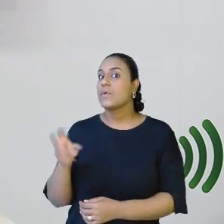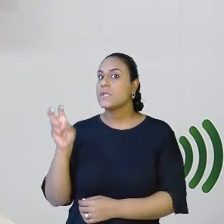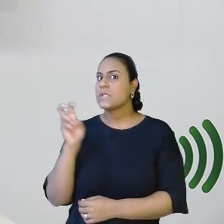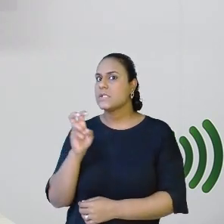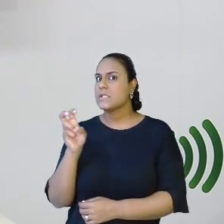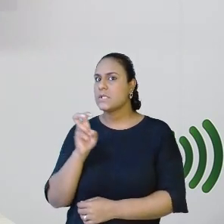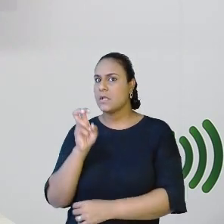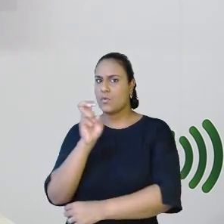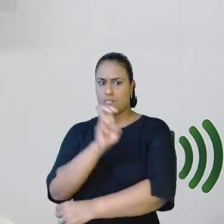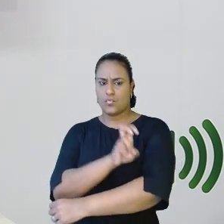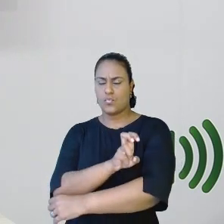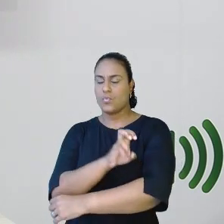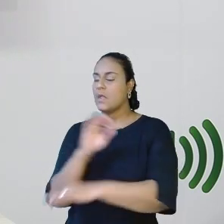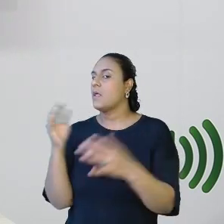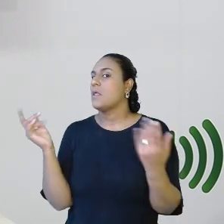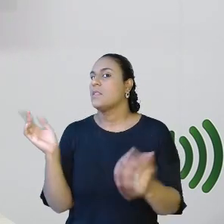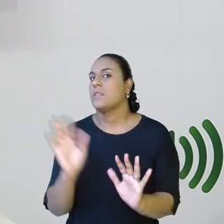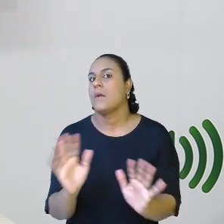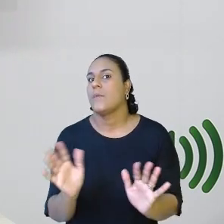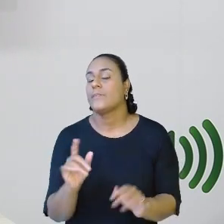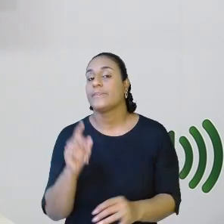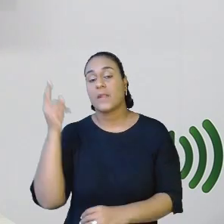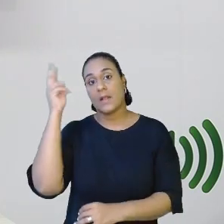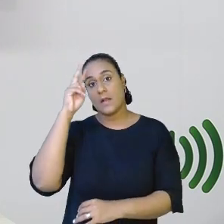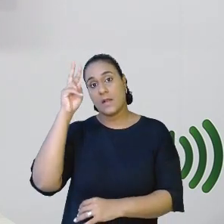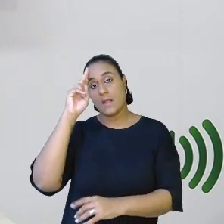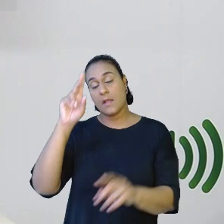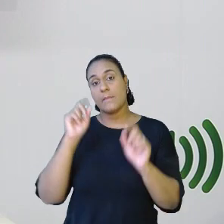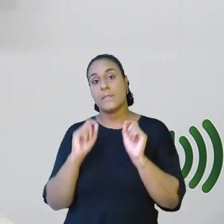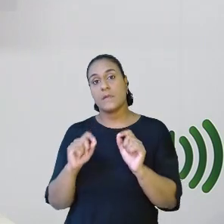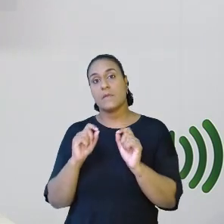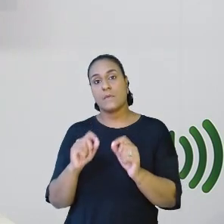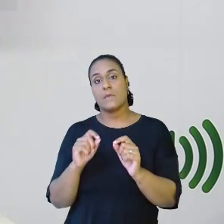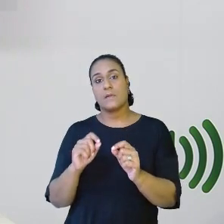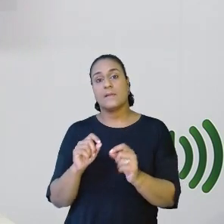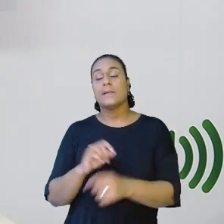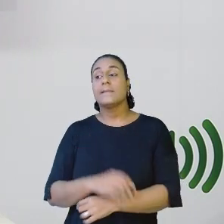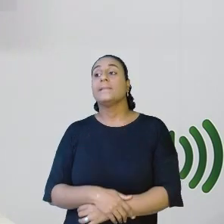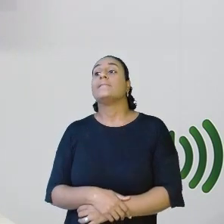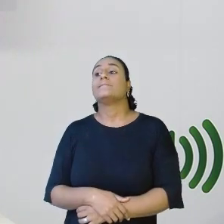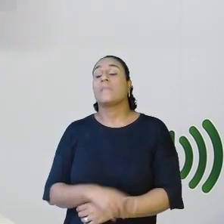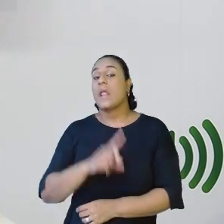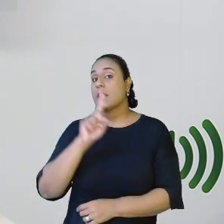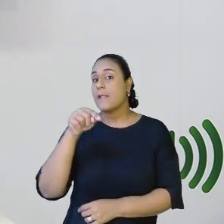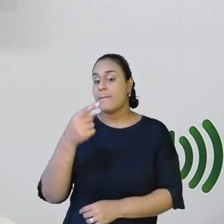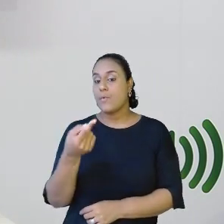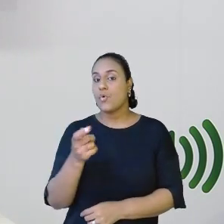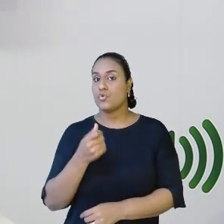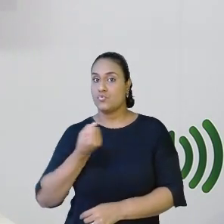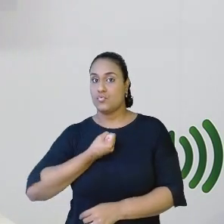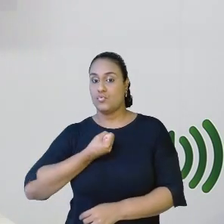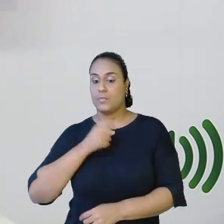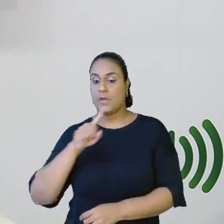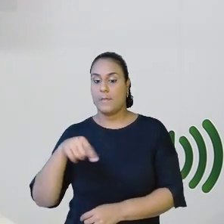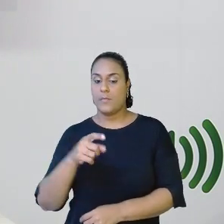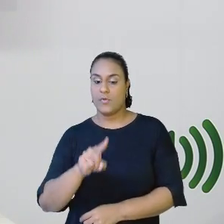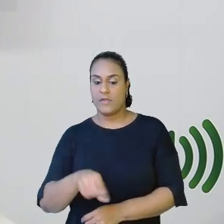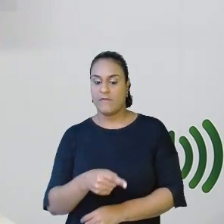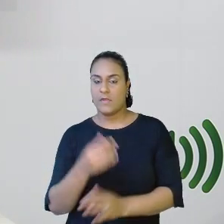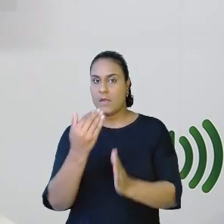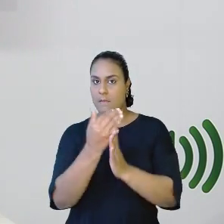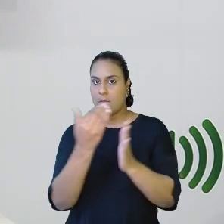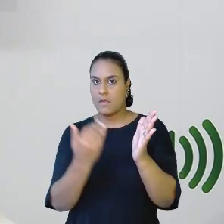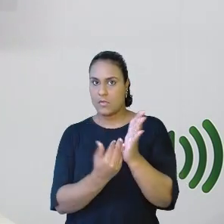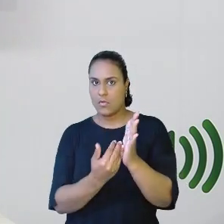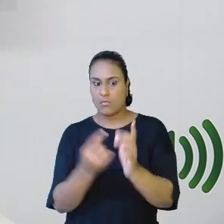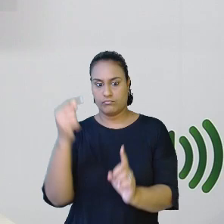unidade. Não. Vocês precisam lembrar que a parte decimal, a parte que vem depois da vírgula, é menor do que